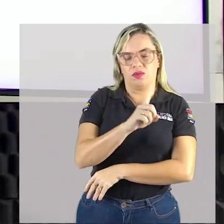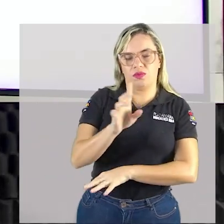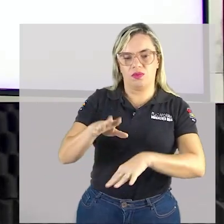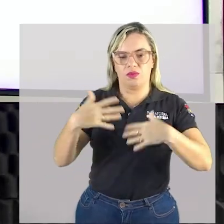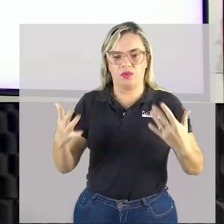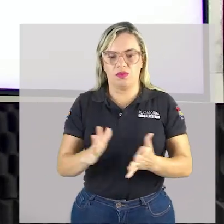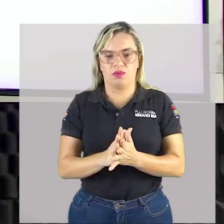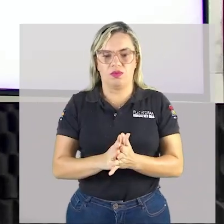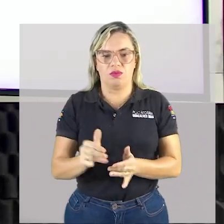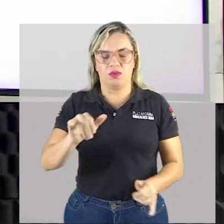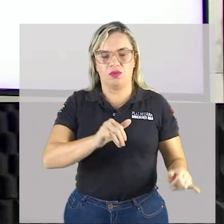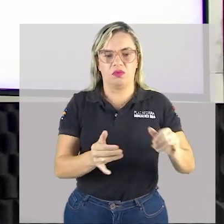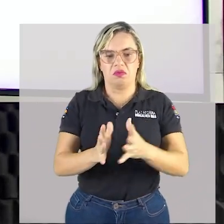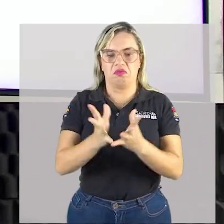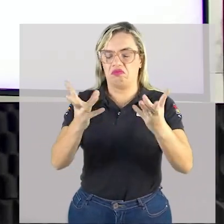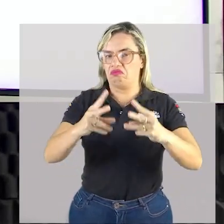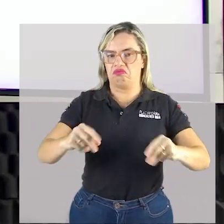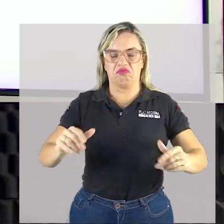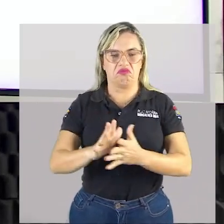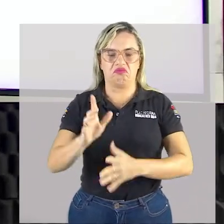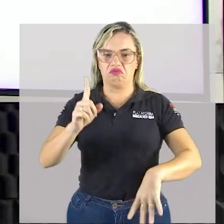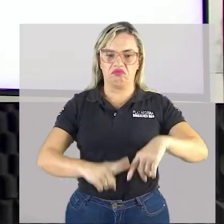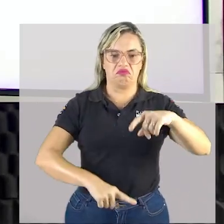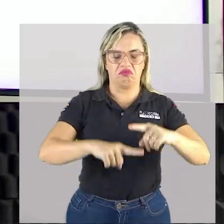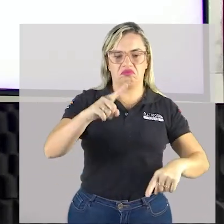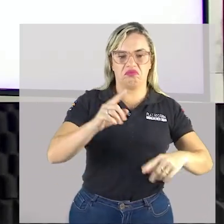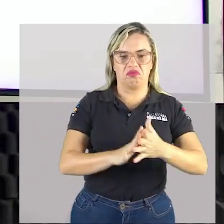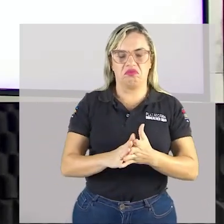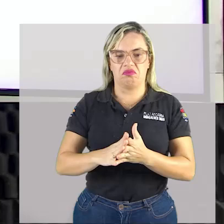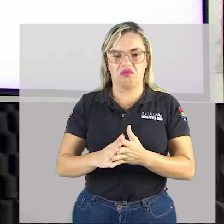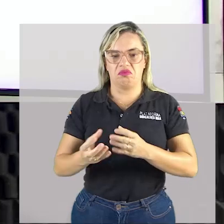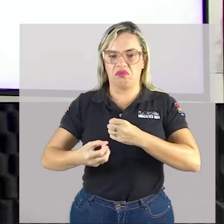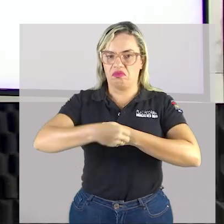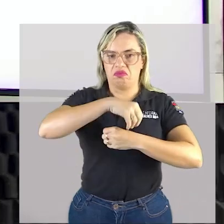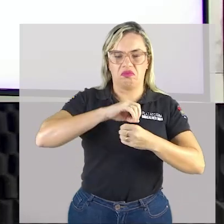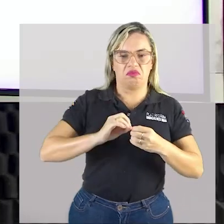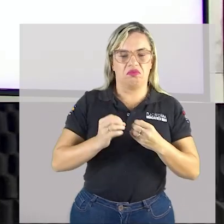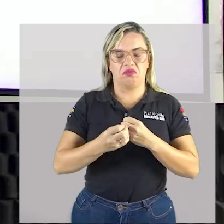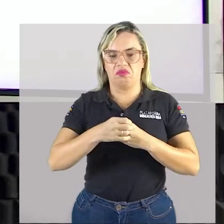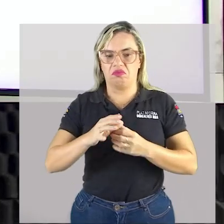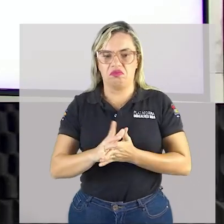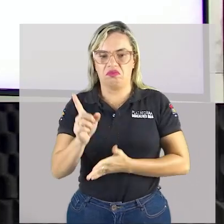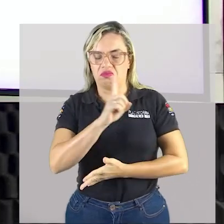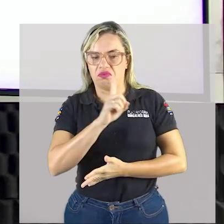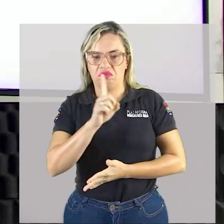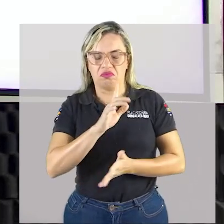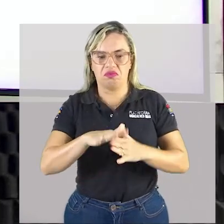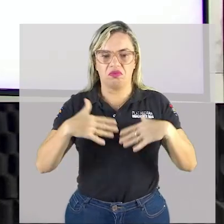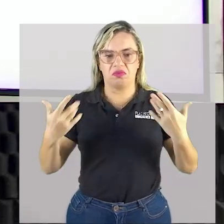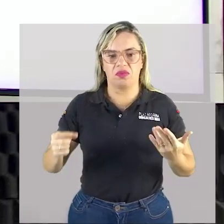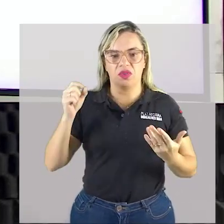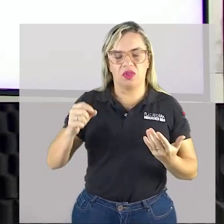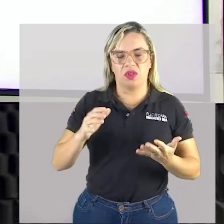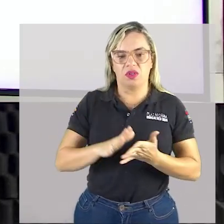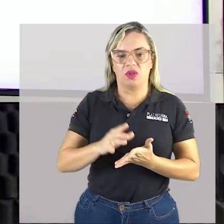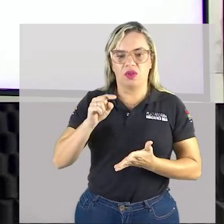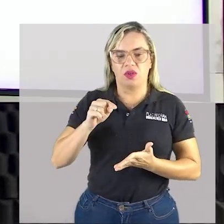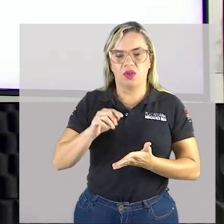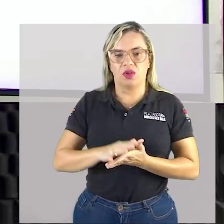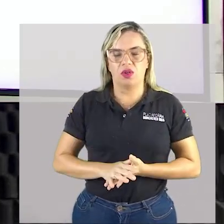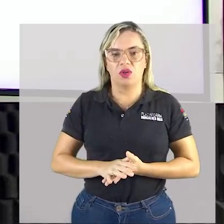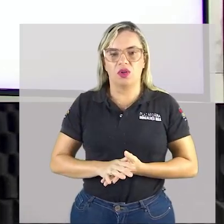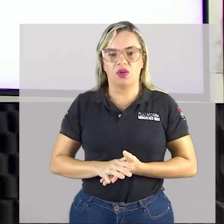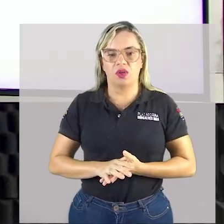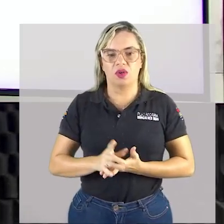Então, uma degradação química de alguma coisa, de alguma molécula, né? Então, quimiodegradação é um termo que se aplica a